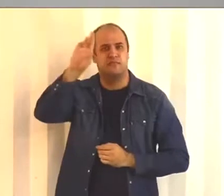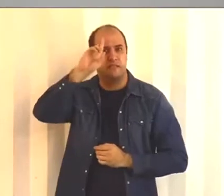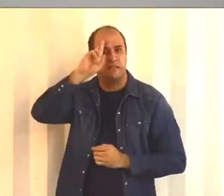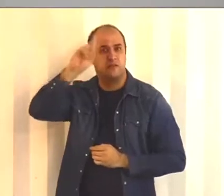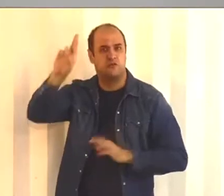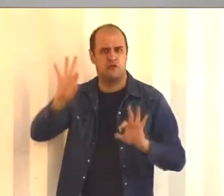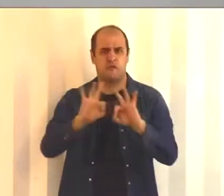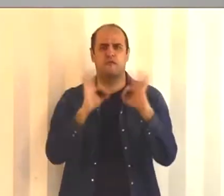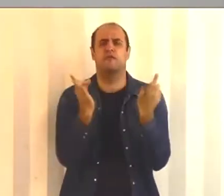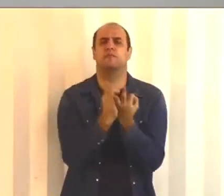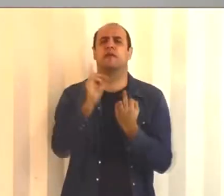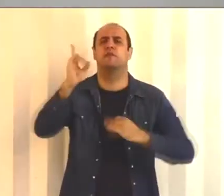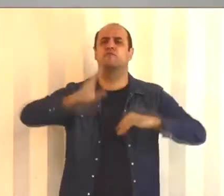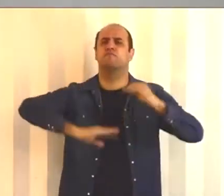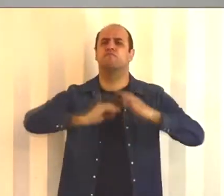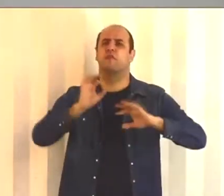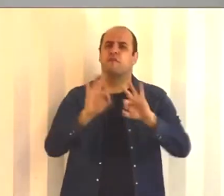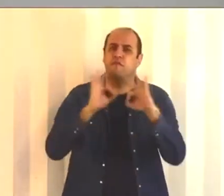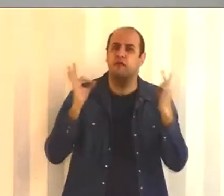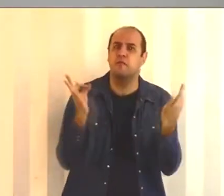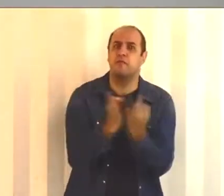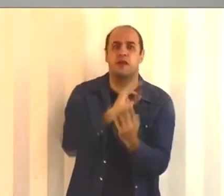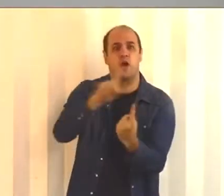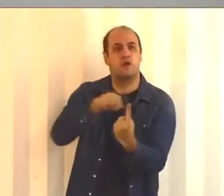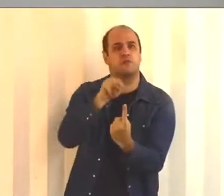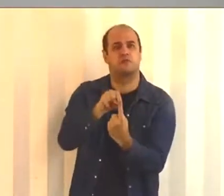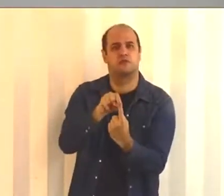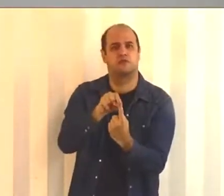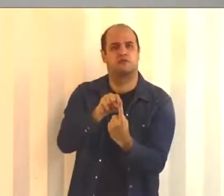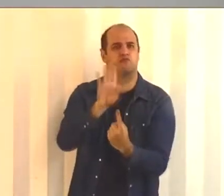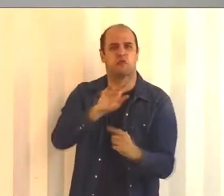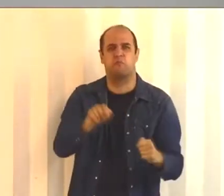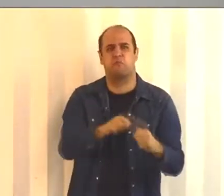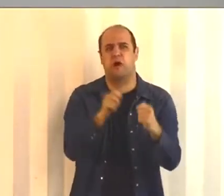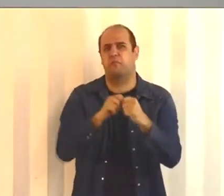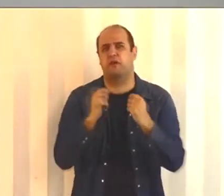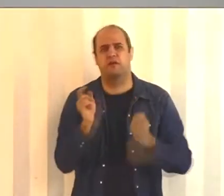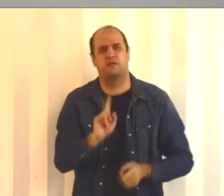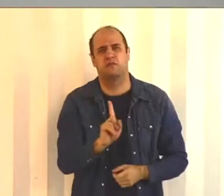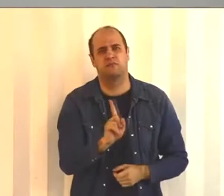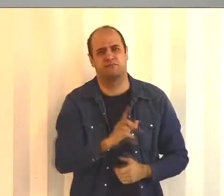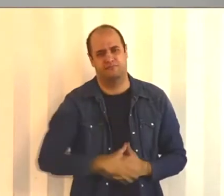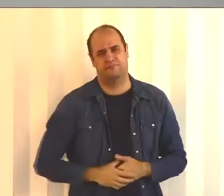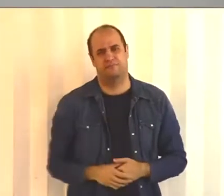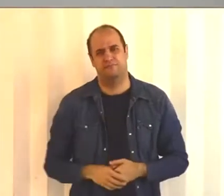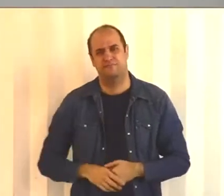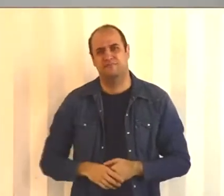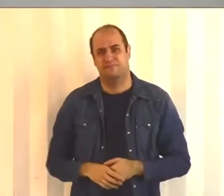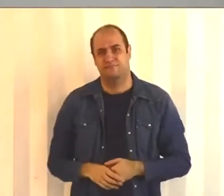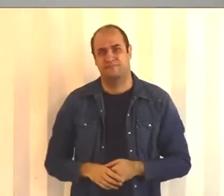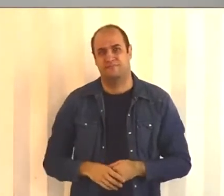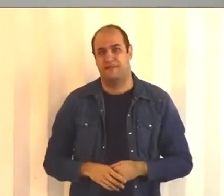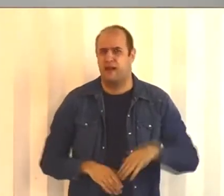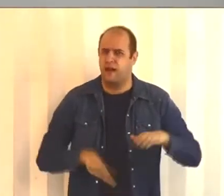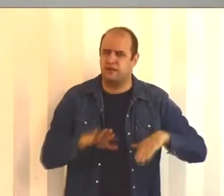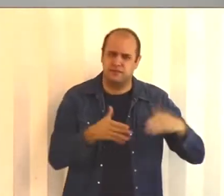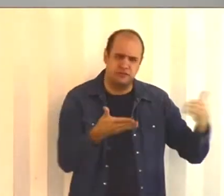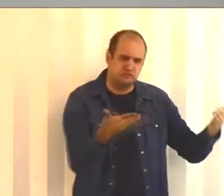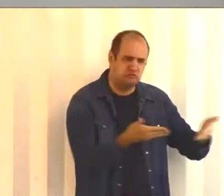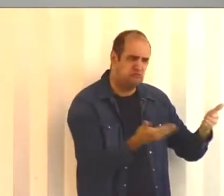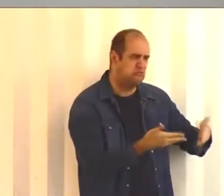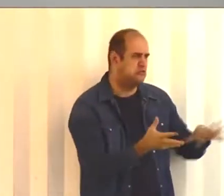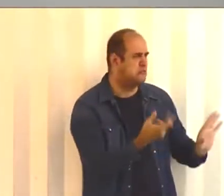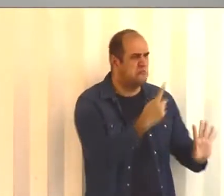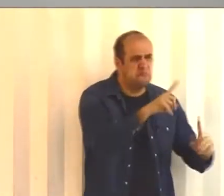a família para propósitos e não para acasos. O Ocidente tem uma facilidade de construir famílias para o